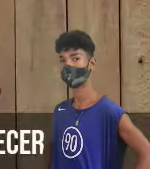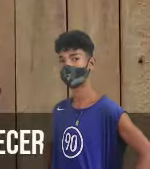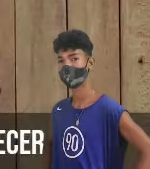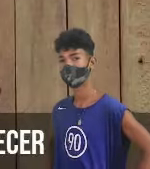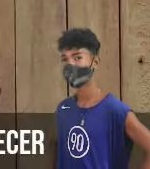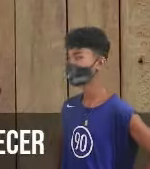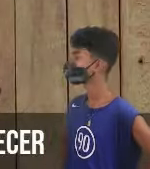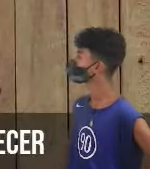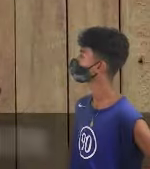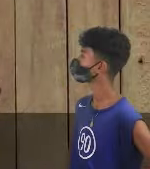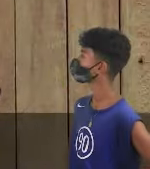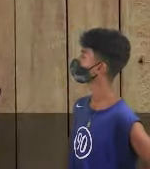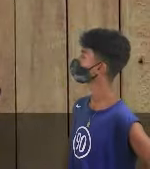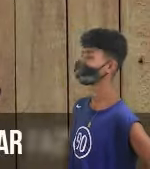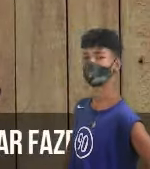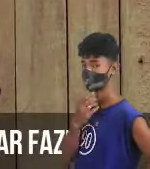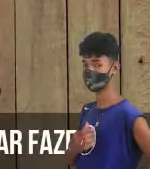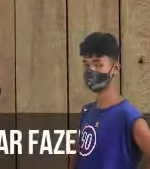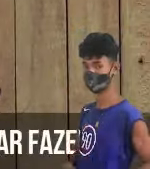me esquecer.